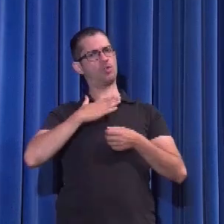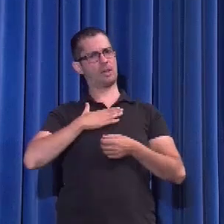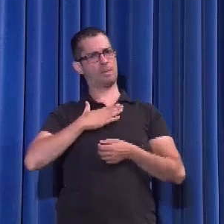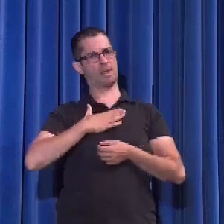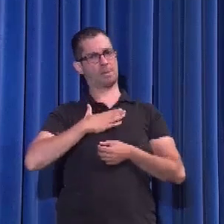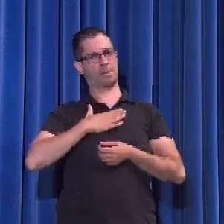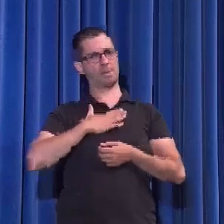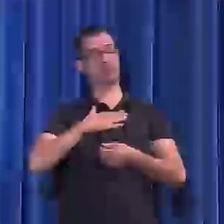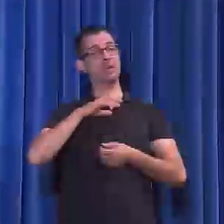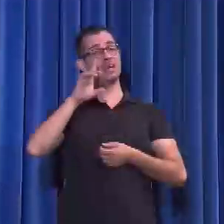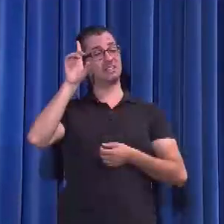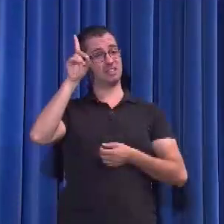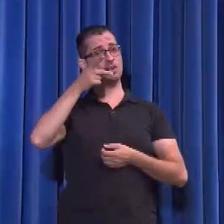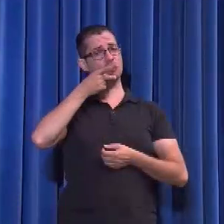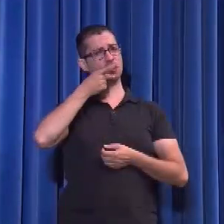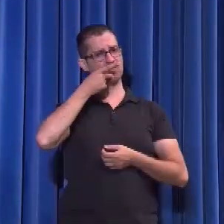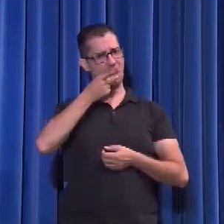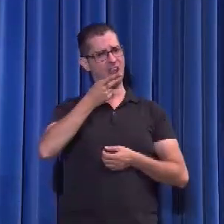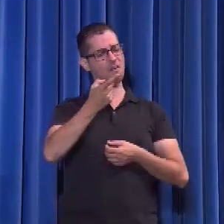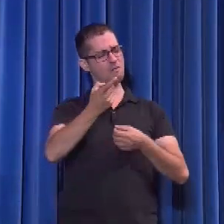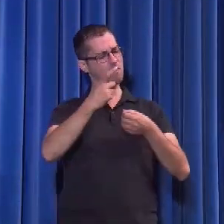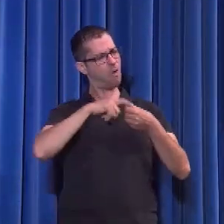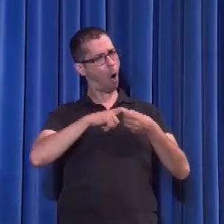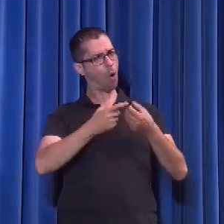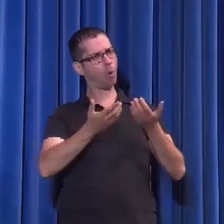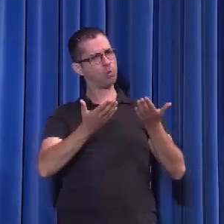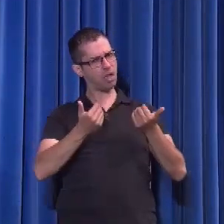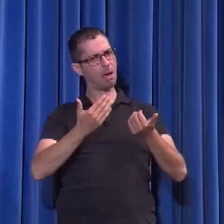dizendo: torna, venha para mim.